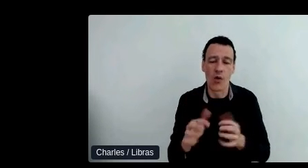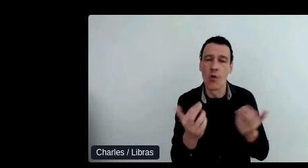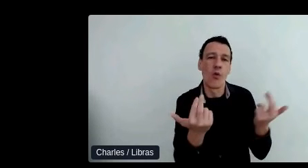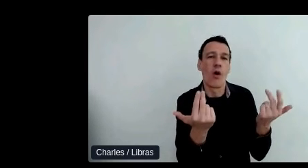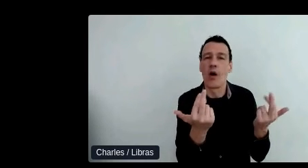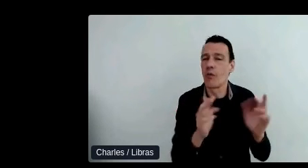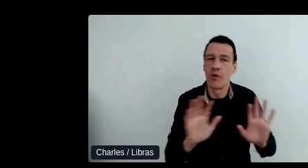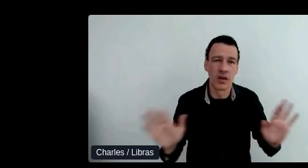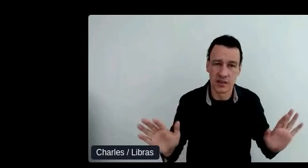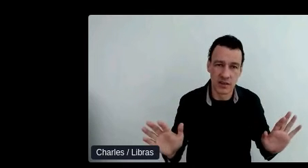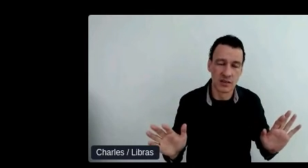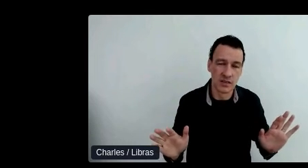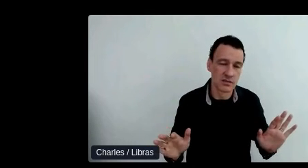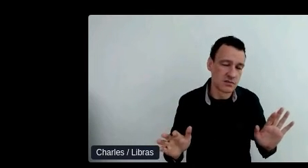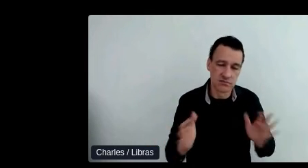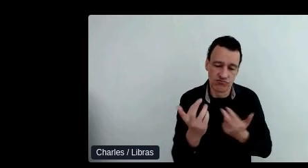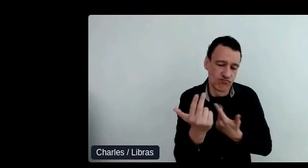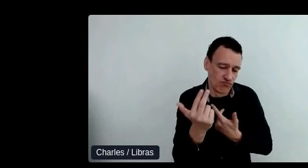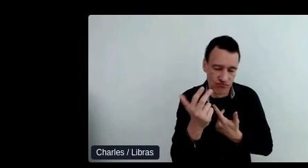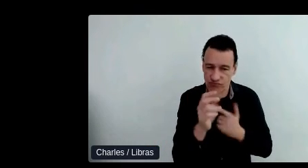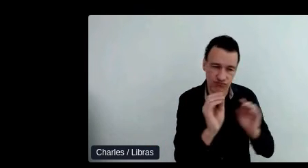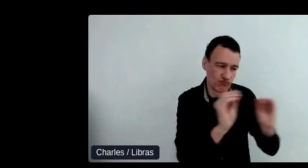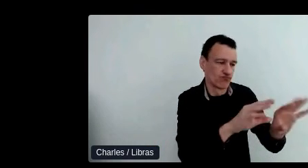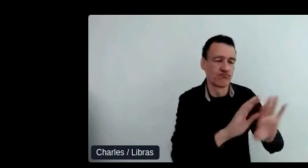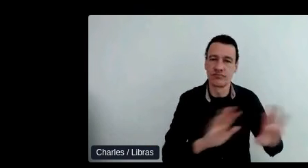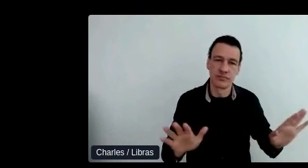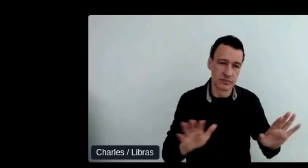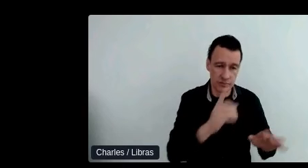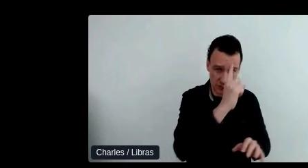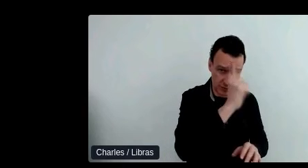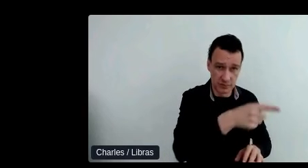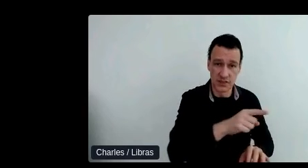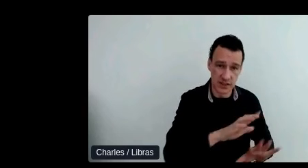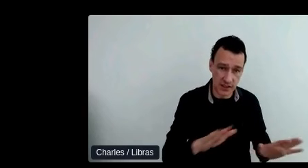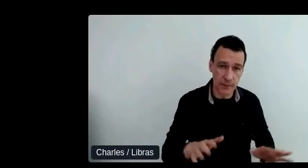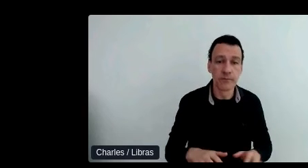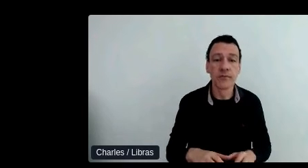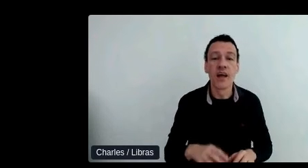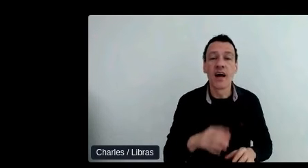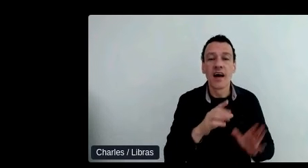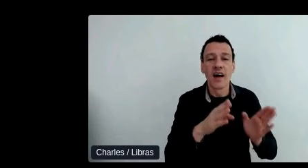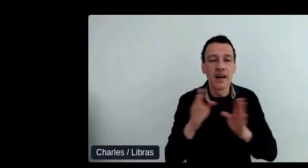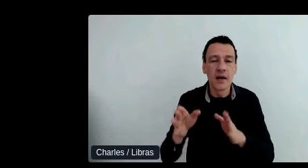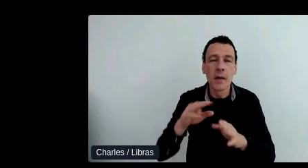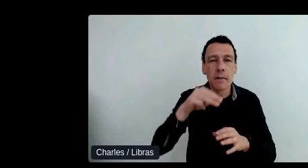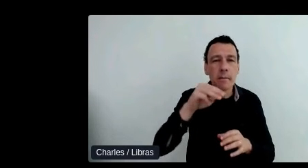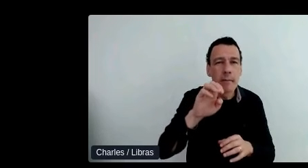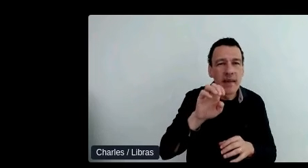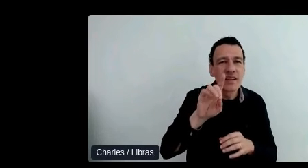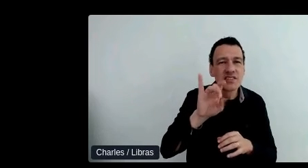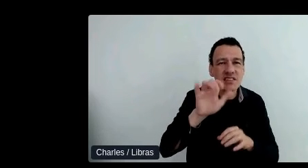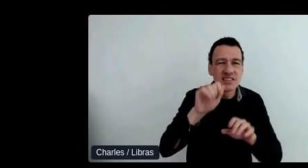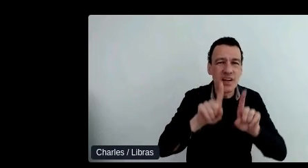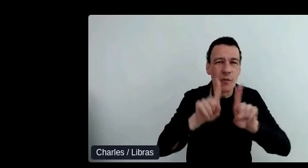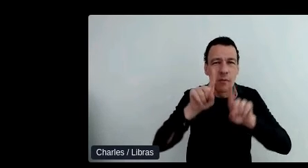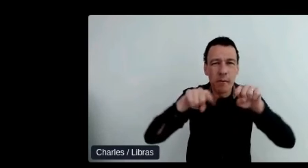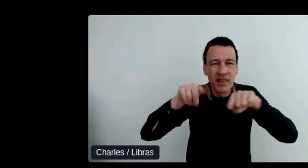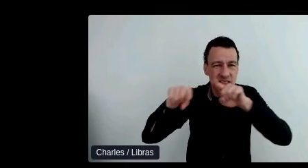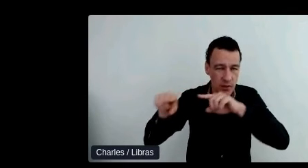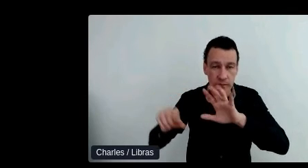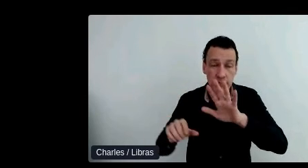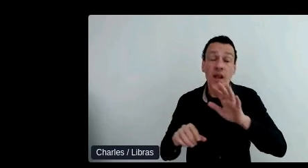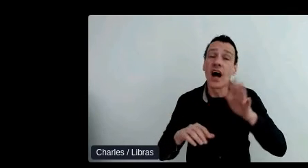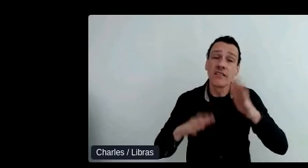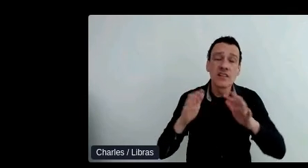quando os seres humanos influenciam nos dados, mas eles não influenciam só por questões